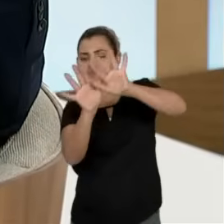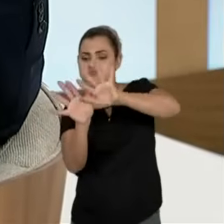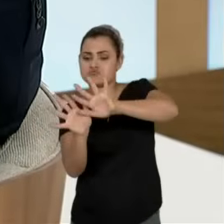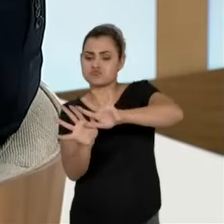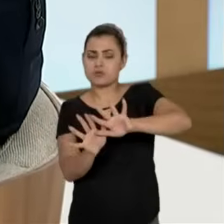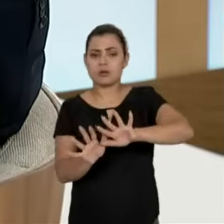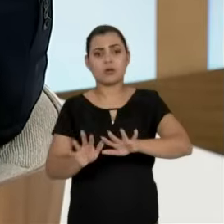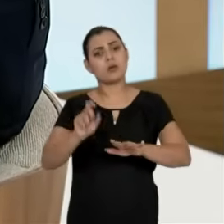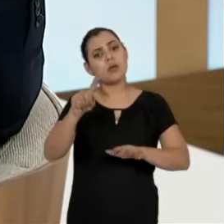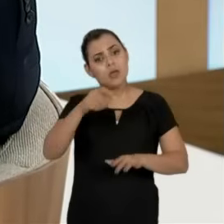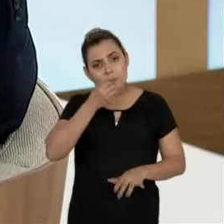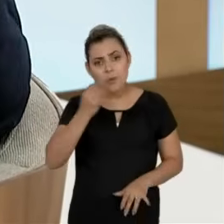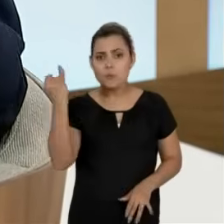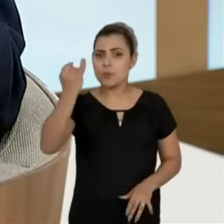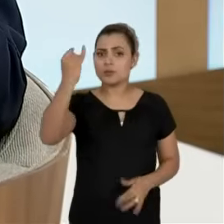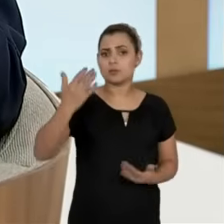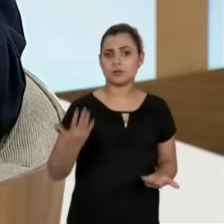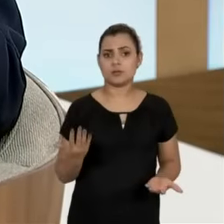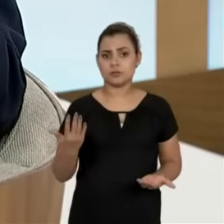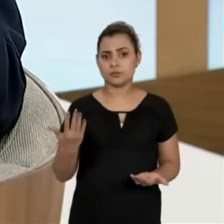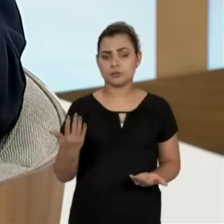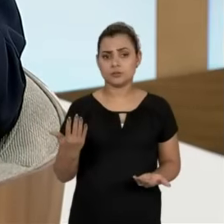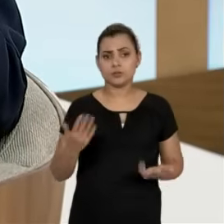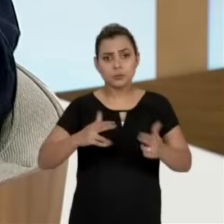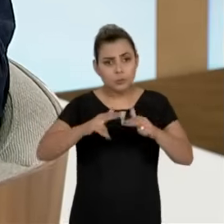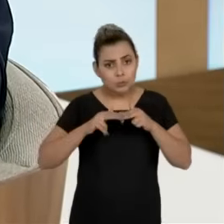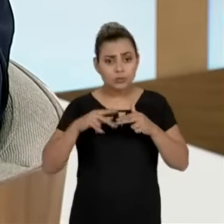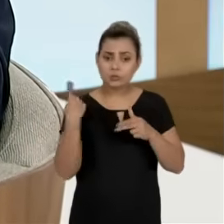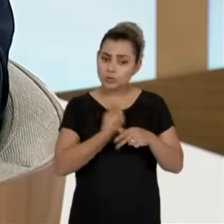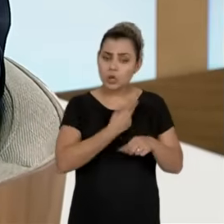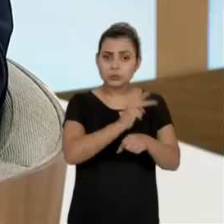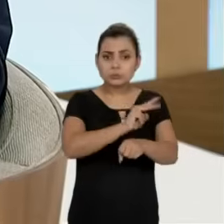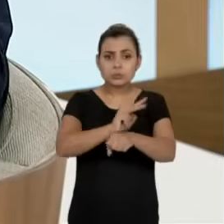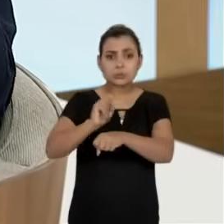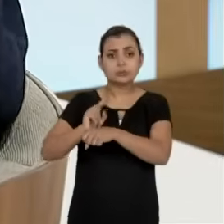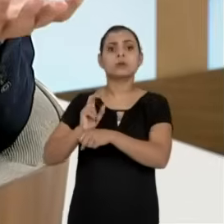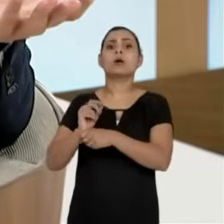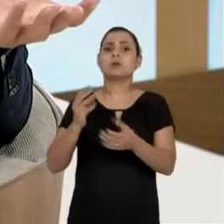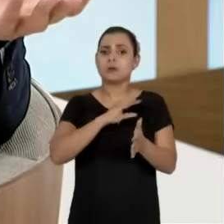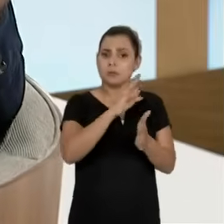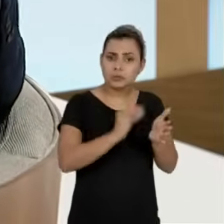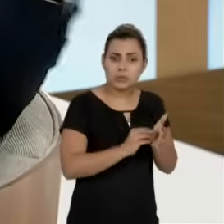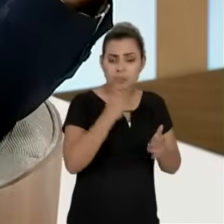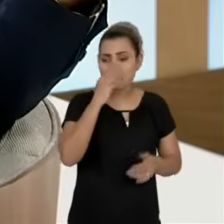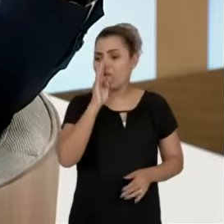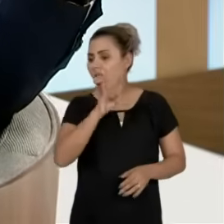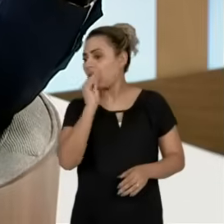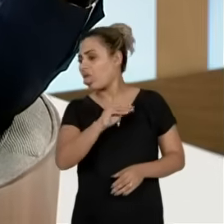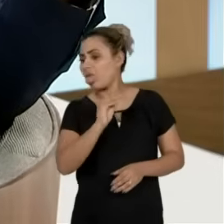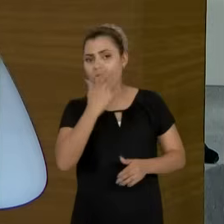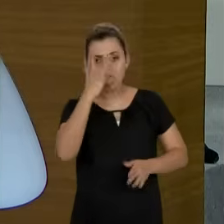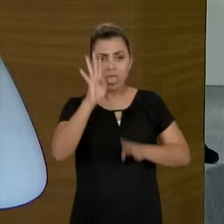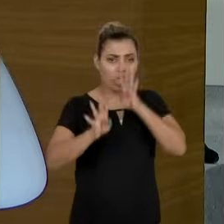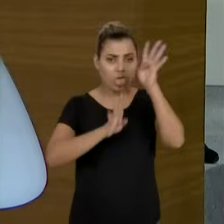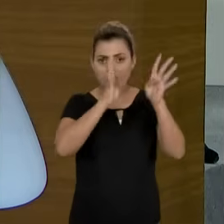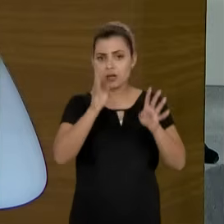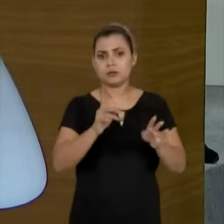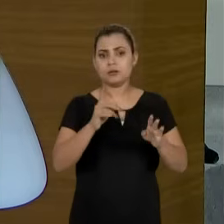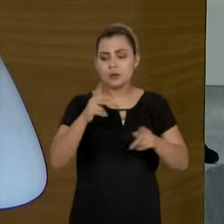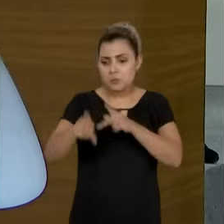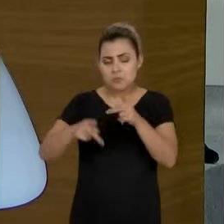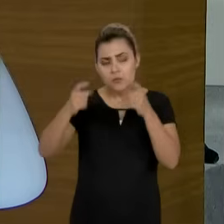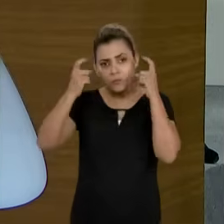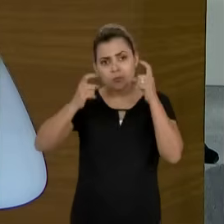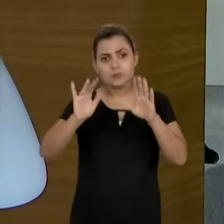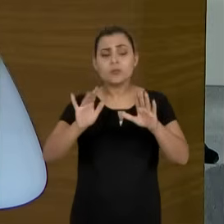para o planeta todo e a gente está cuidando dela, ou não cuidando, ou descuidando, e as pessoas ficam preocupadas, né? E